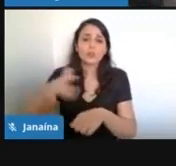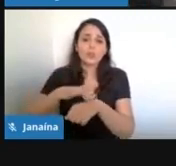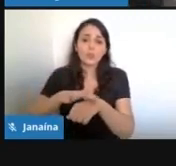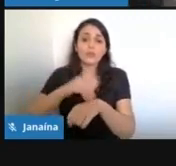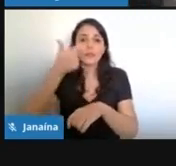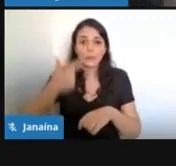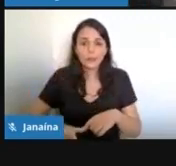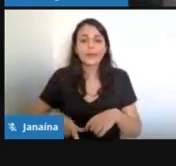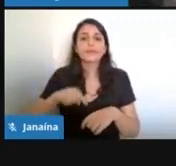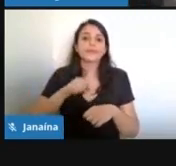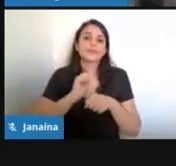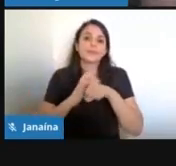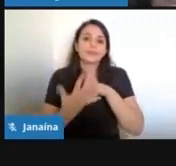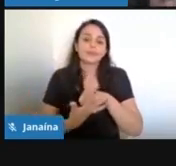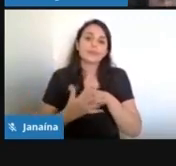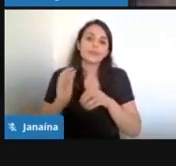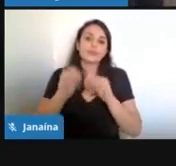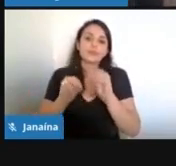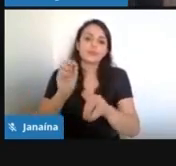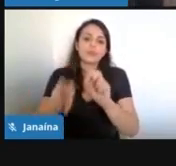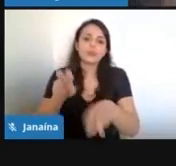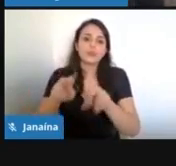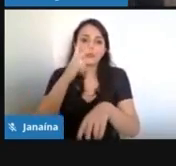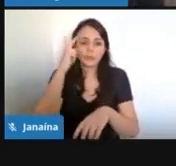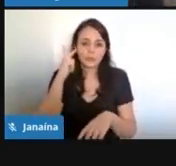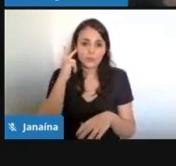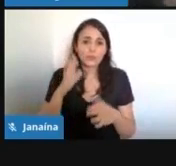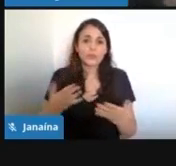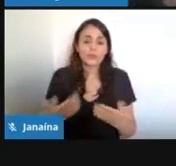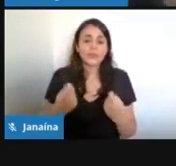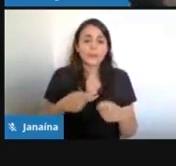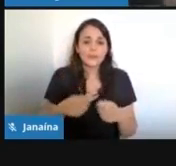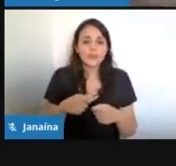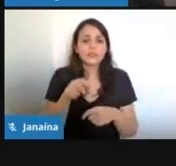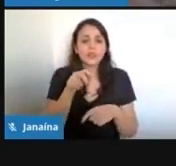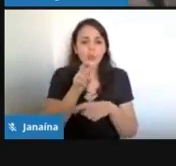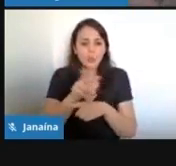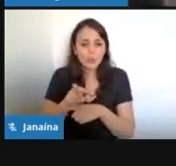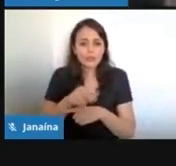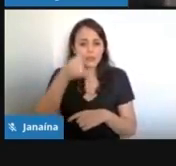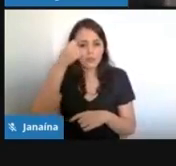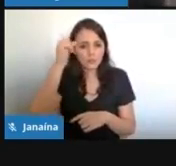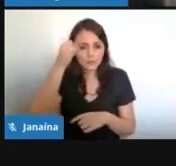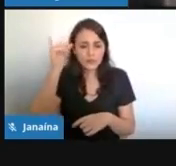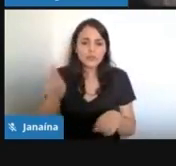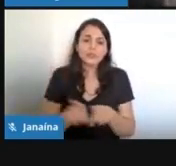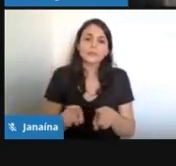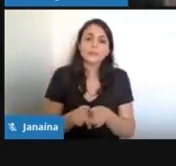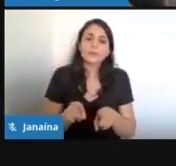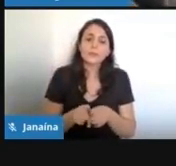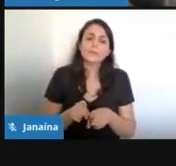precisamos ter adesão da população nas medidas de prevenção, uma comunicação de risco adequada, e o que nós vimos até o